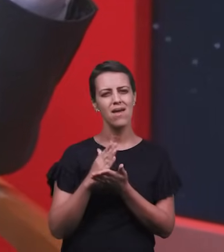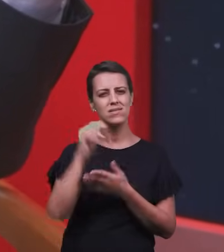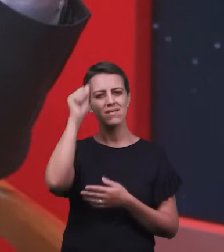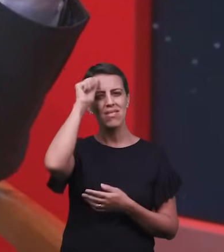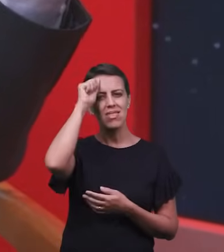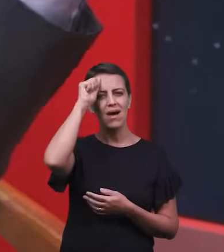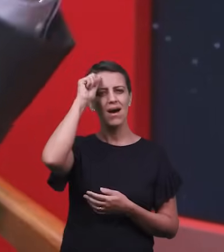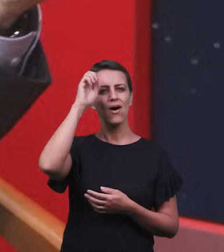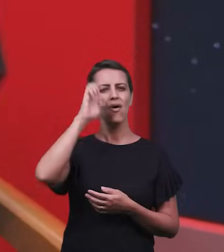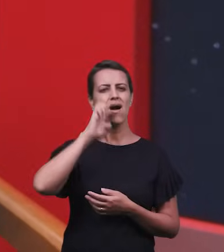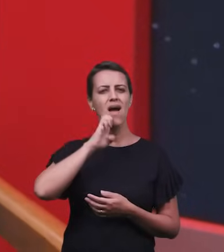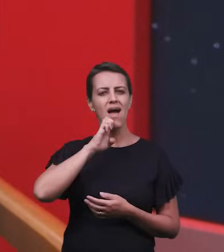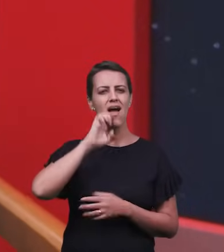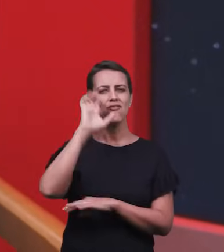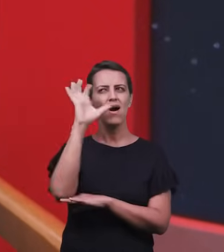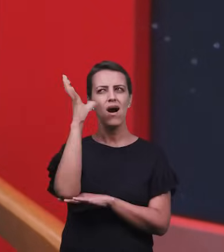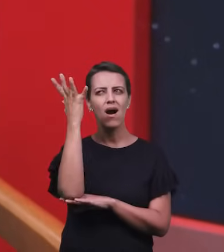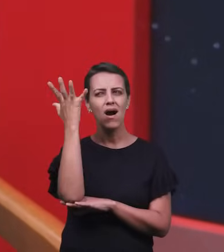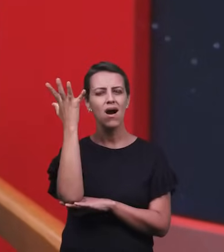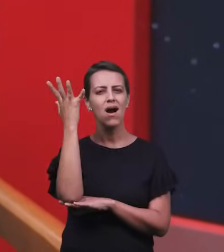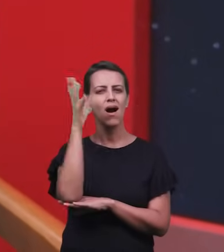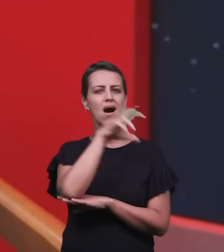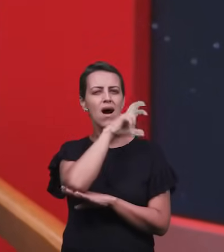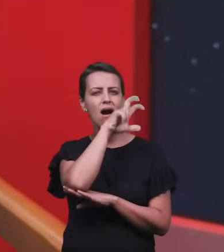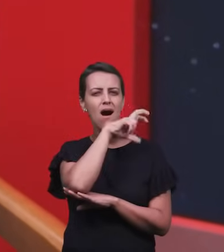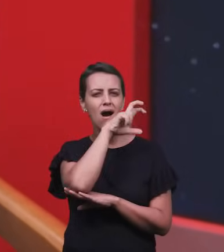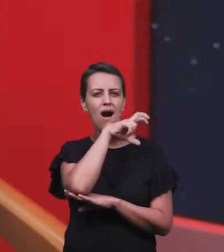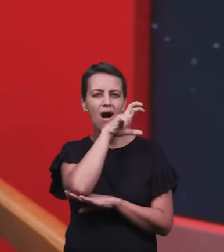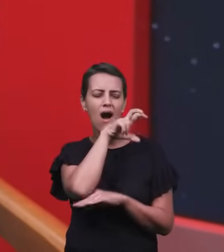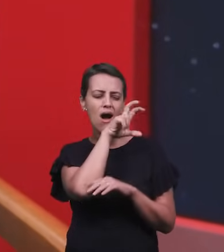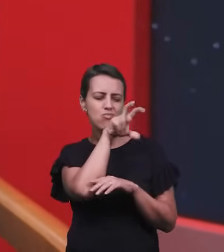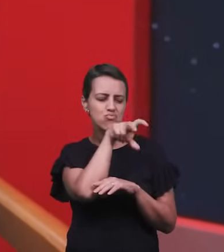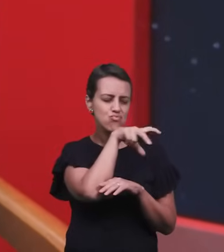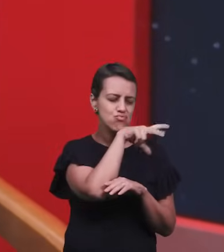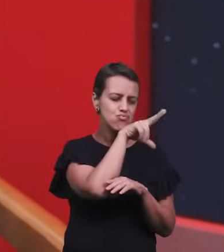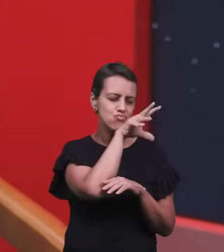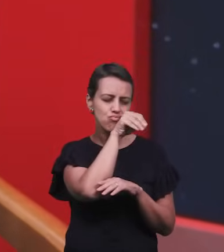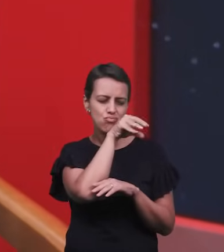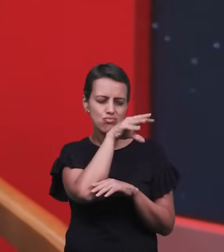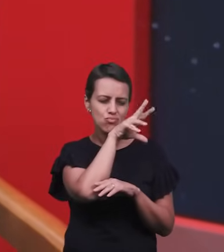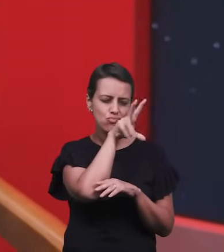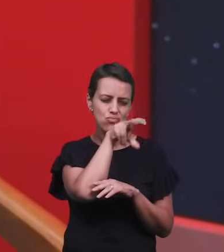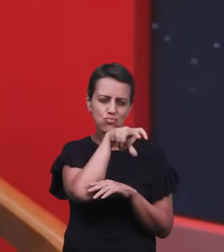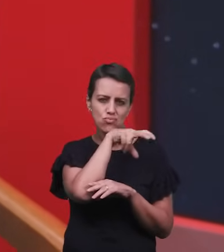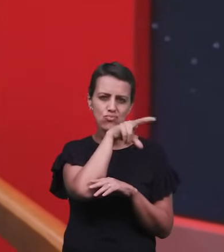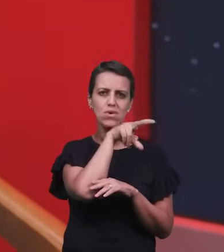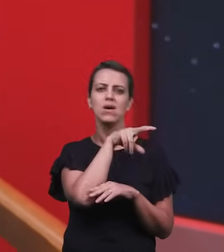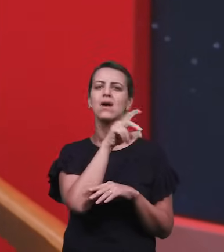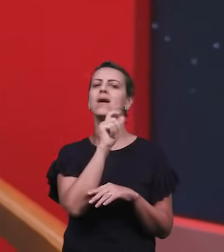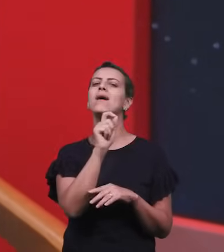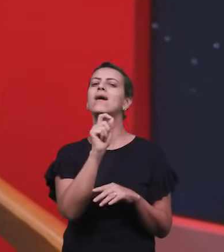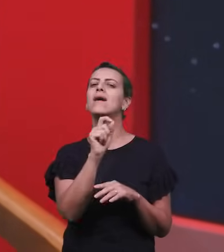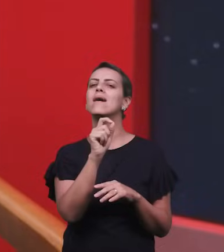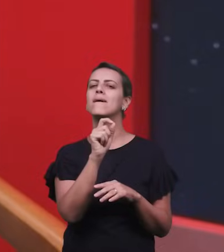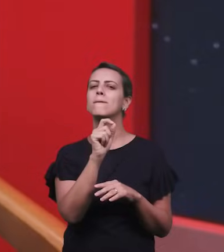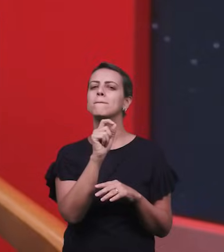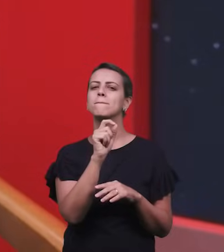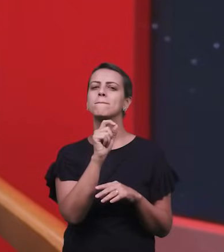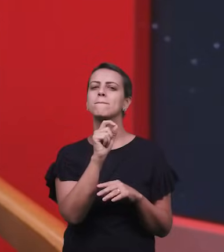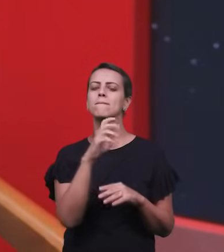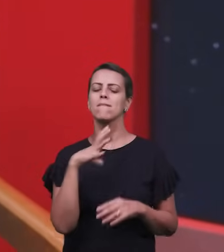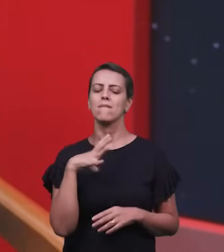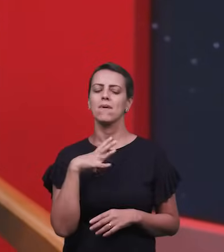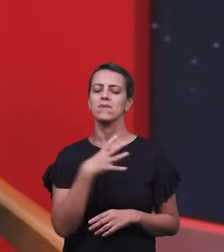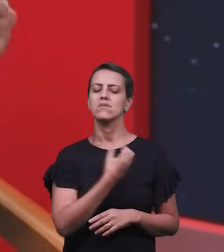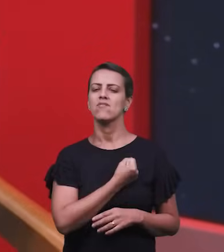original. Logo no pós-criação, que levou o homem à desobediência. Essa oposição vem para quê?